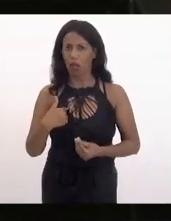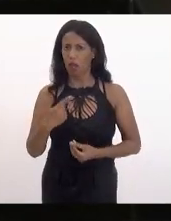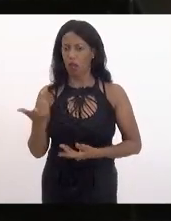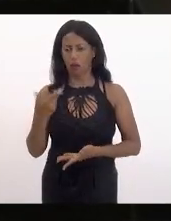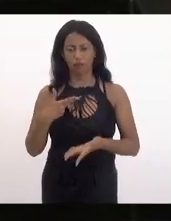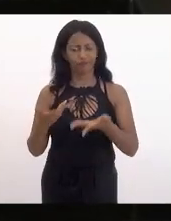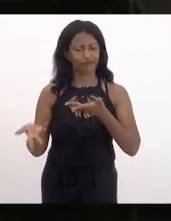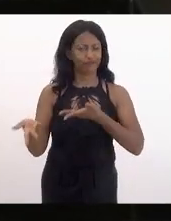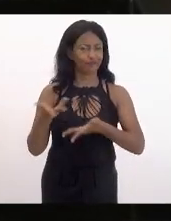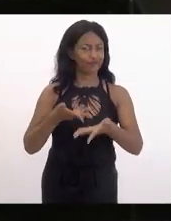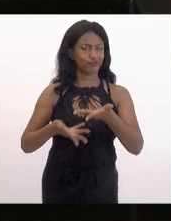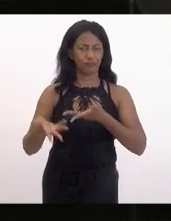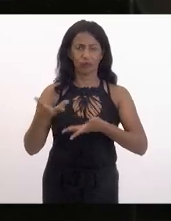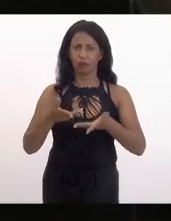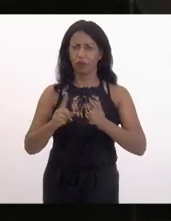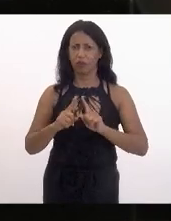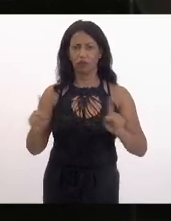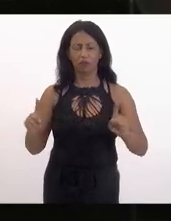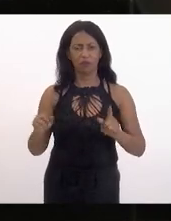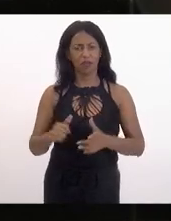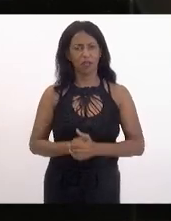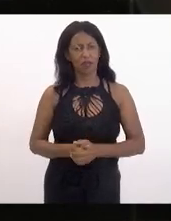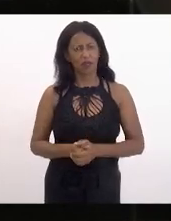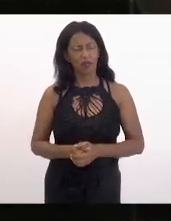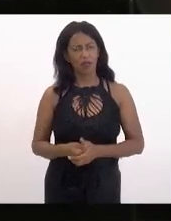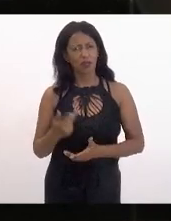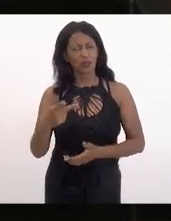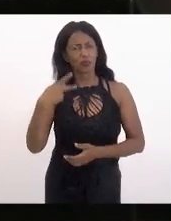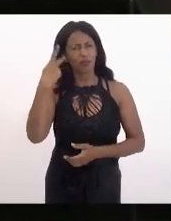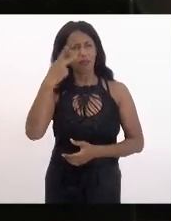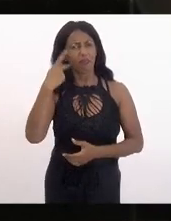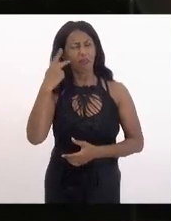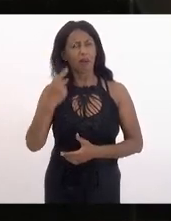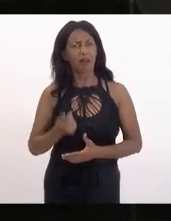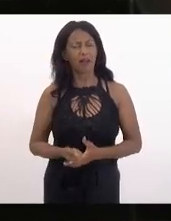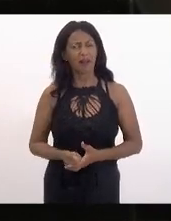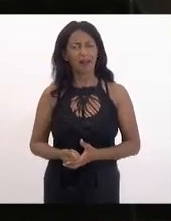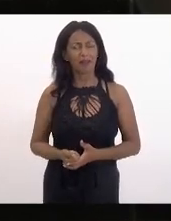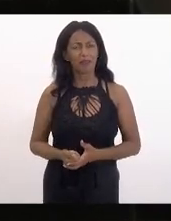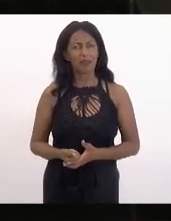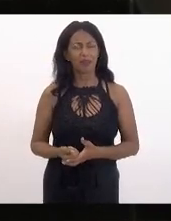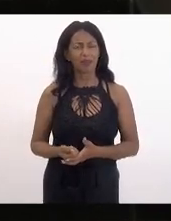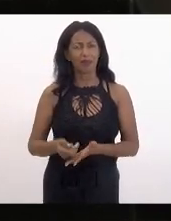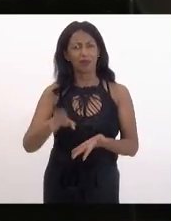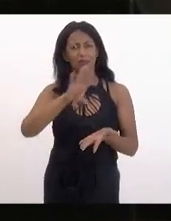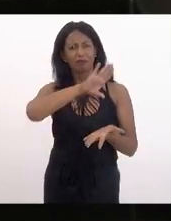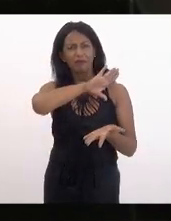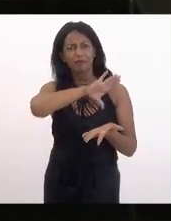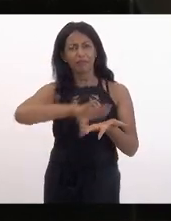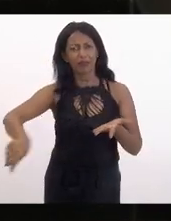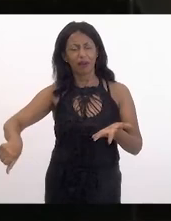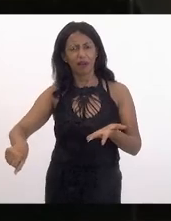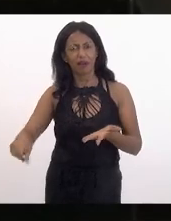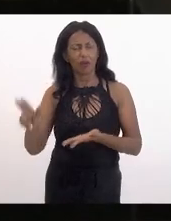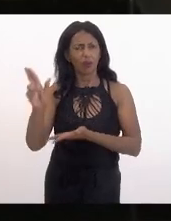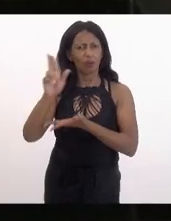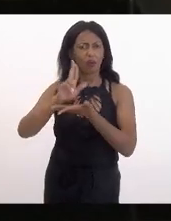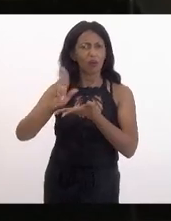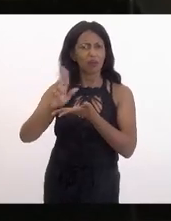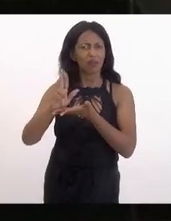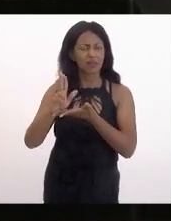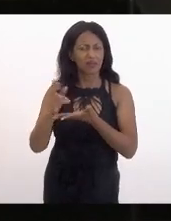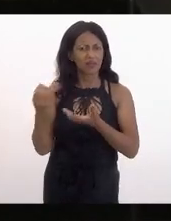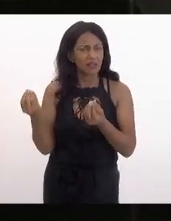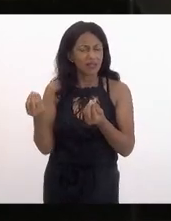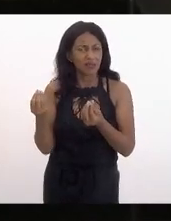vou participar a dupla do Parlamento que vai ir seguir uma universidade eu não consigo